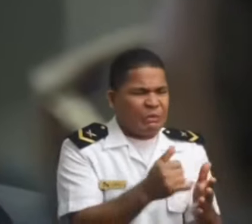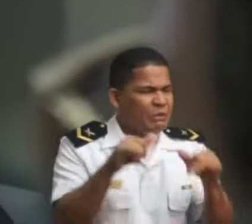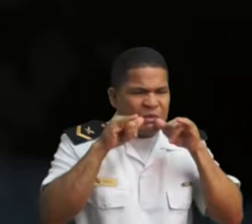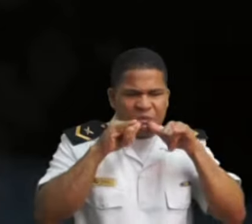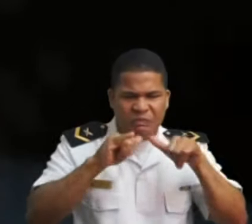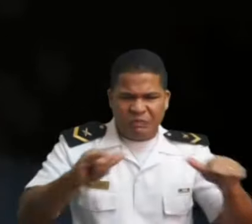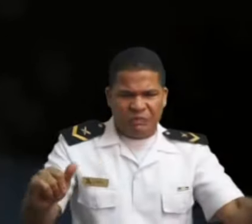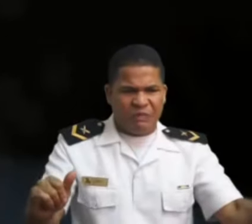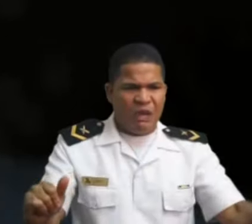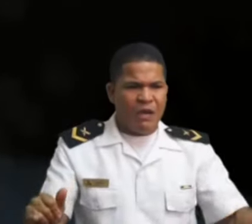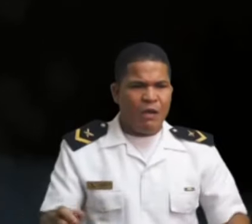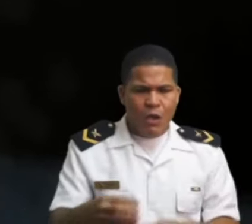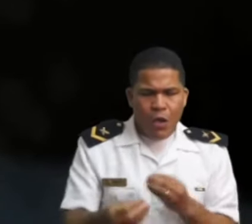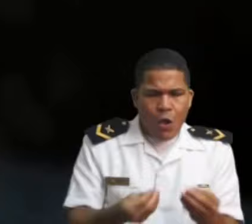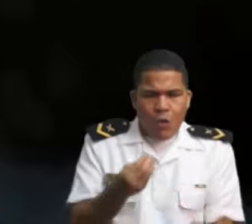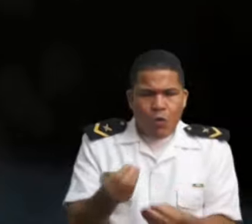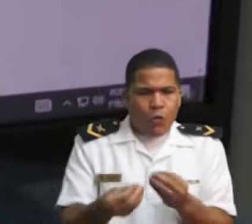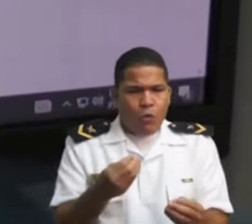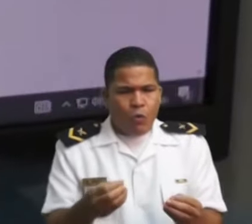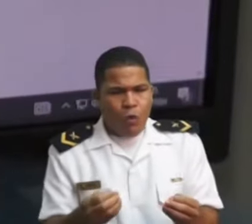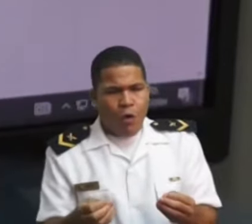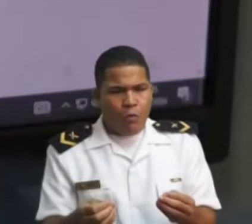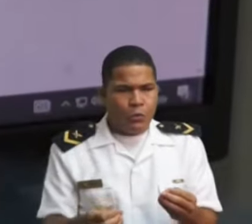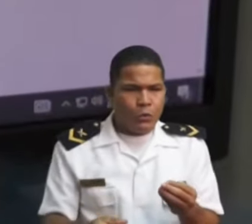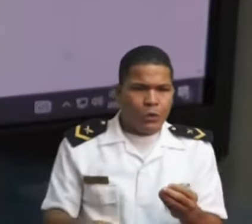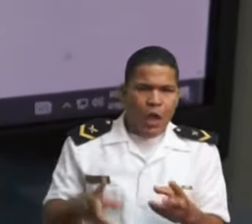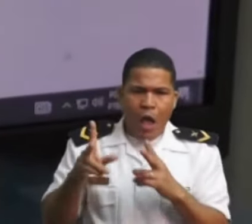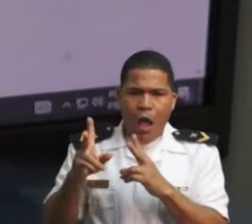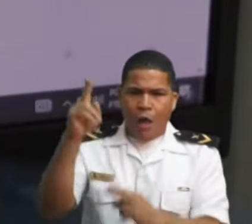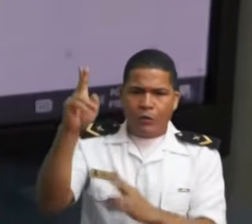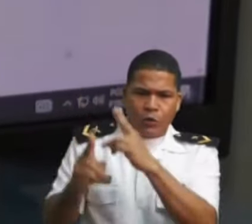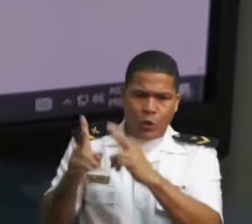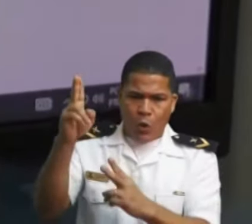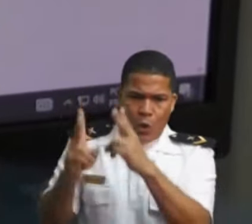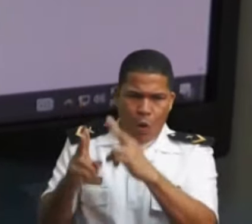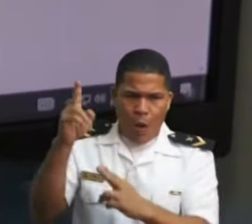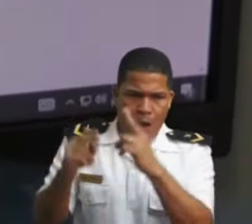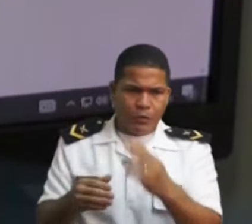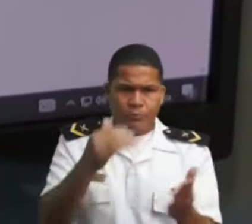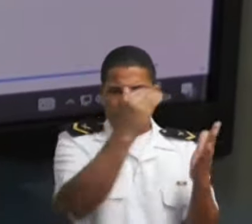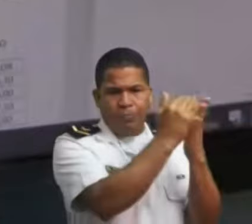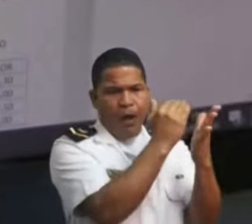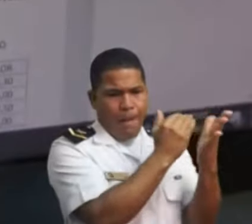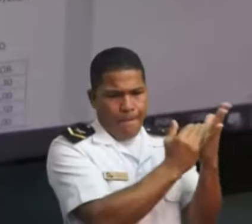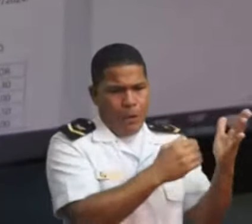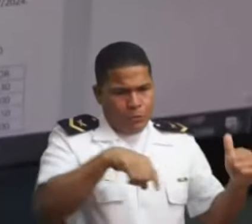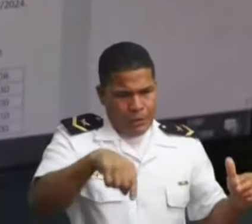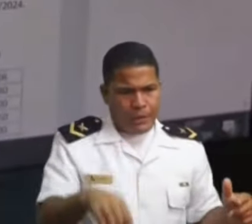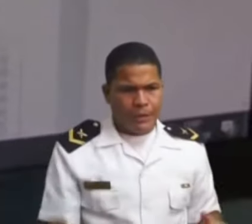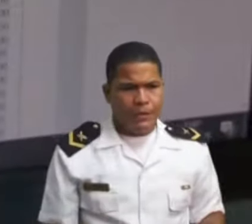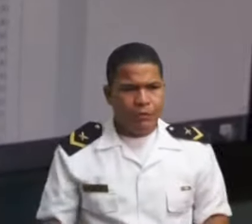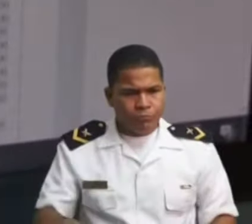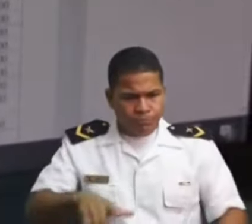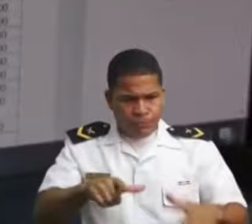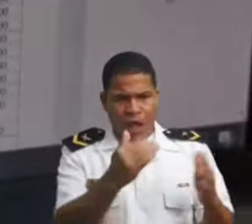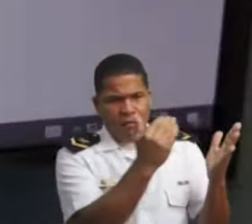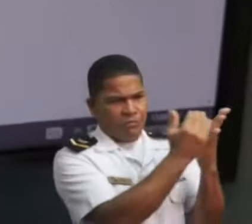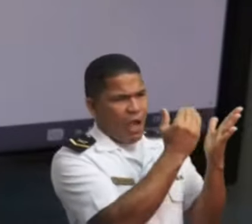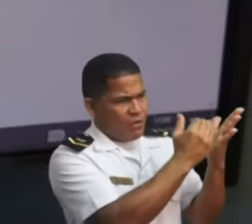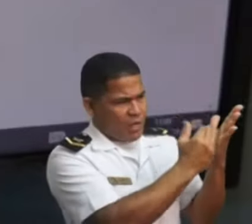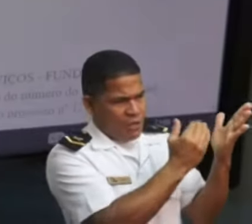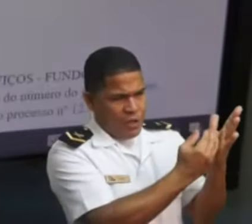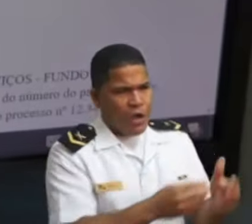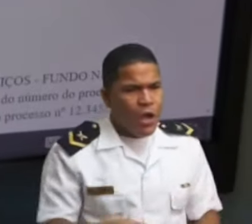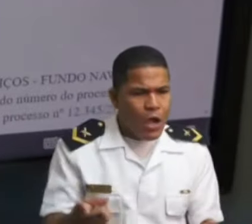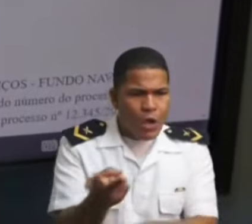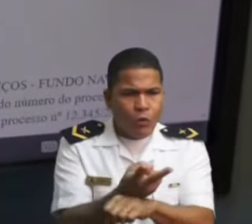a edição do diário eletrônico, as pautas e atas das sessões plenárias, tabela de custas judiciárias, geração